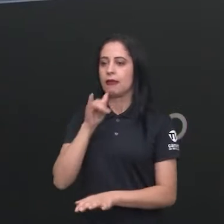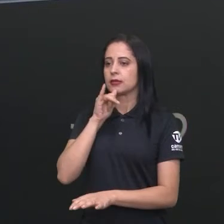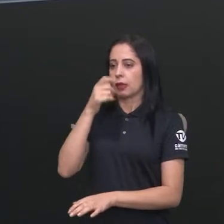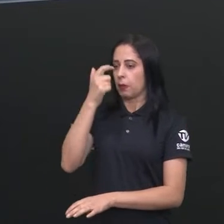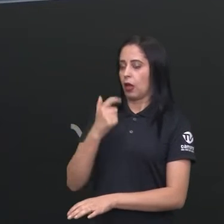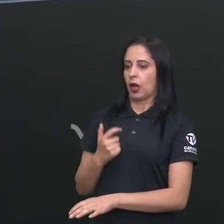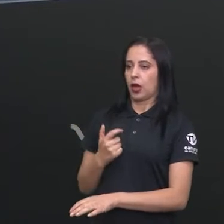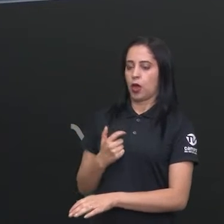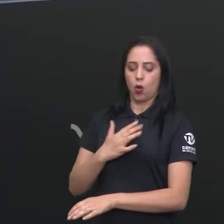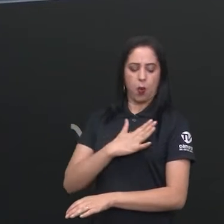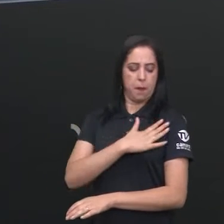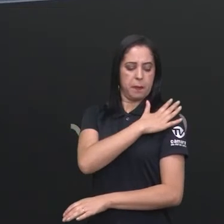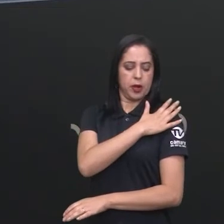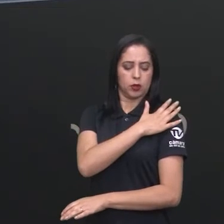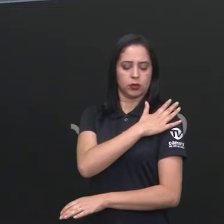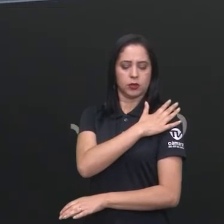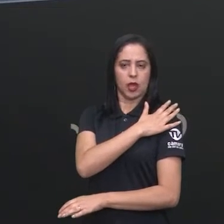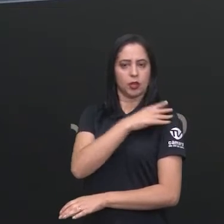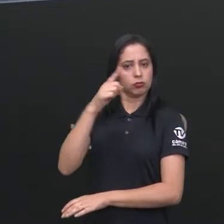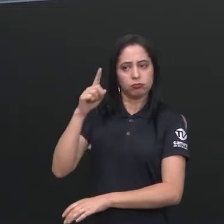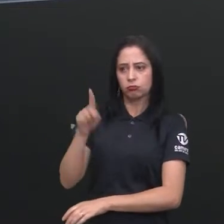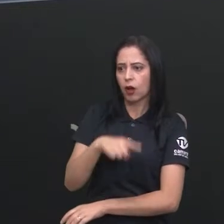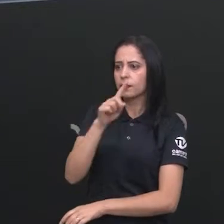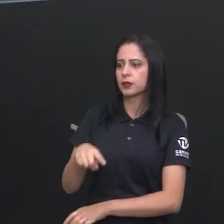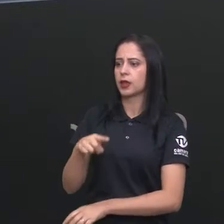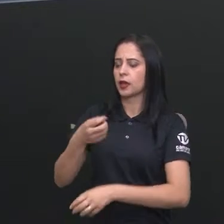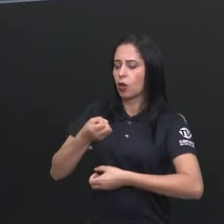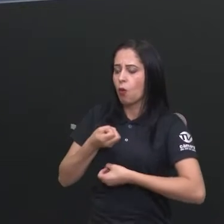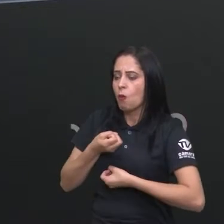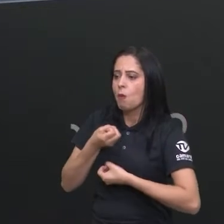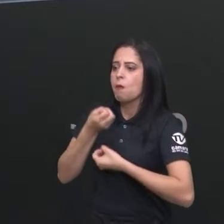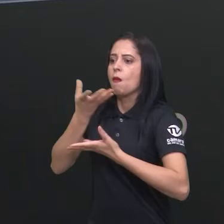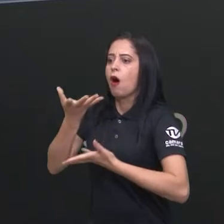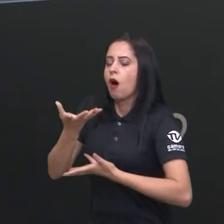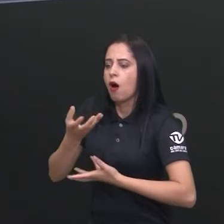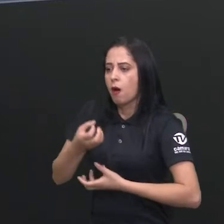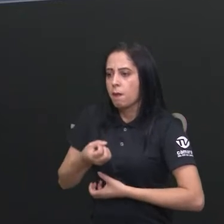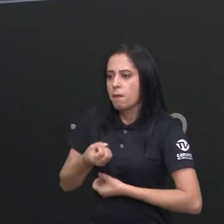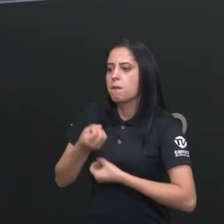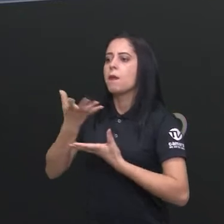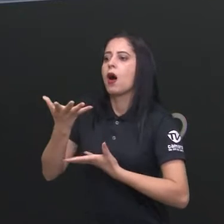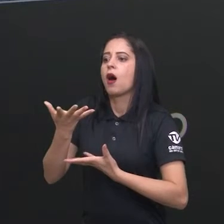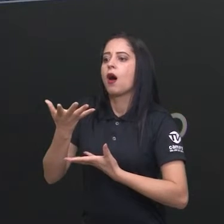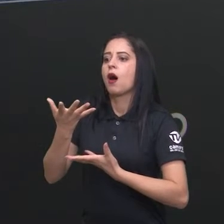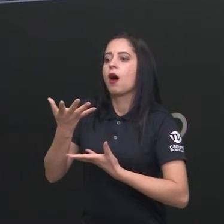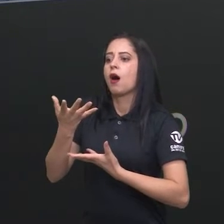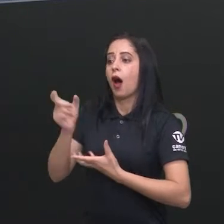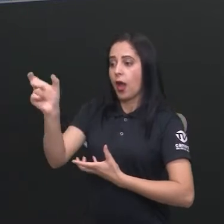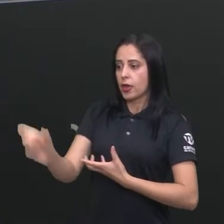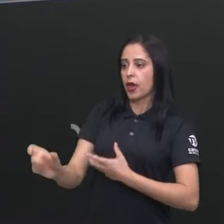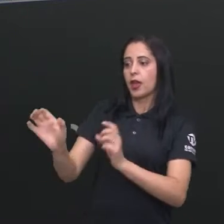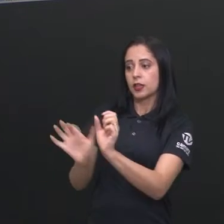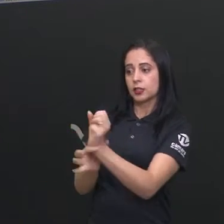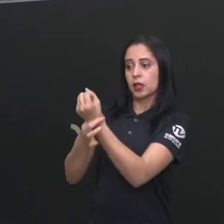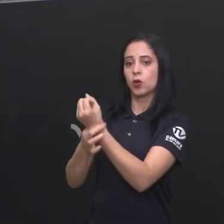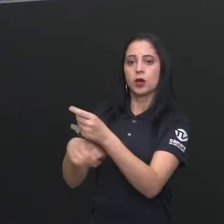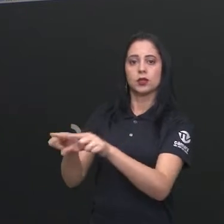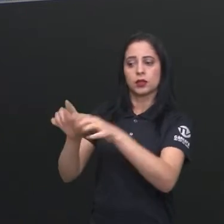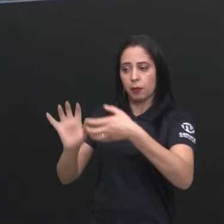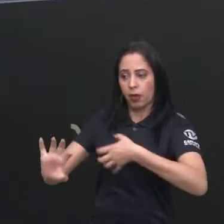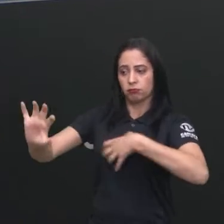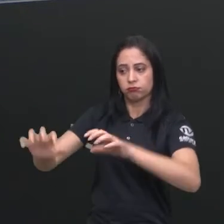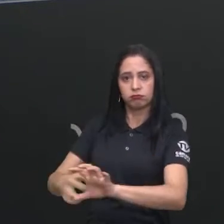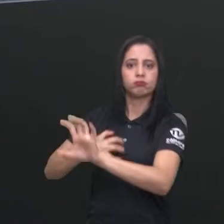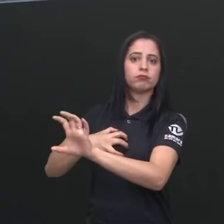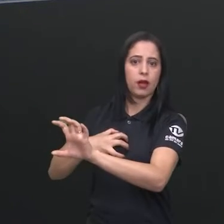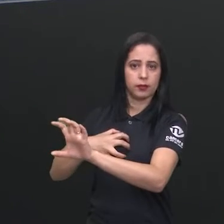que eu tiro o preconceito e eu começo a falar disso abertamente, eu falo com uma segurança, eu também passo essa segurança para o outro. Quando